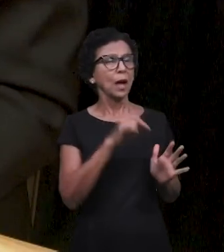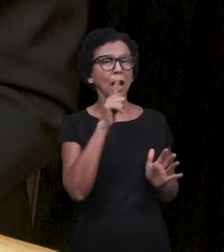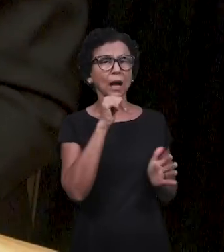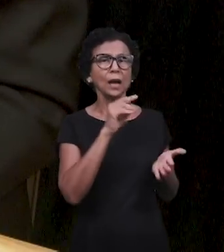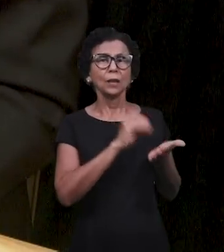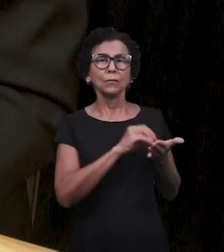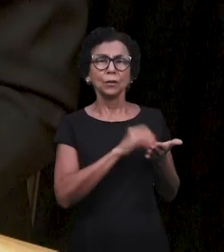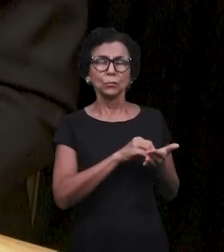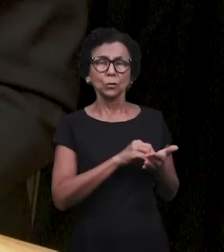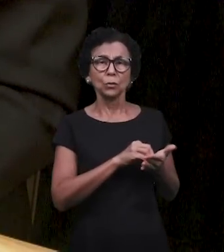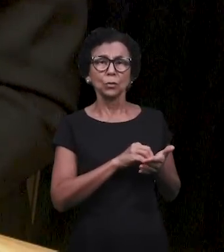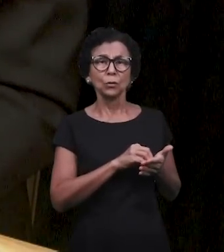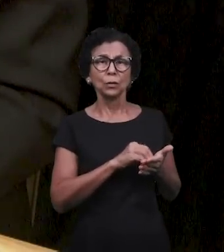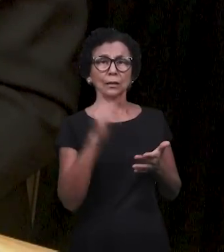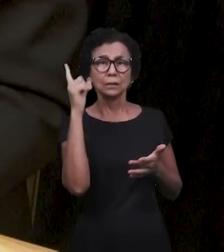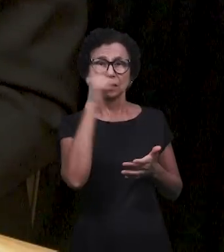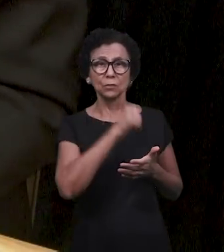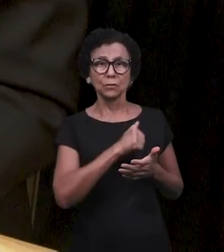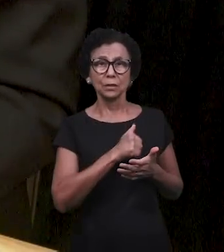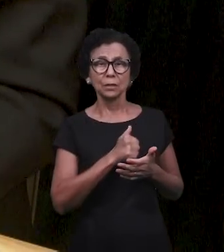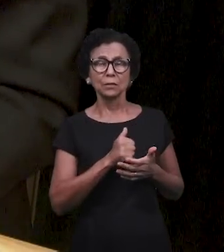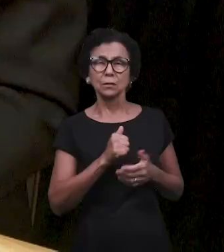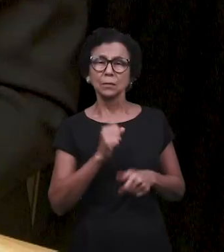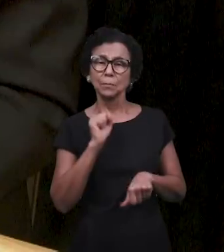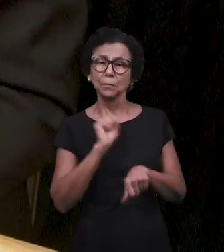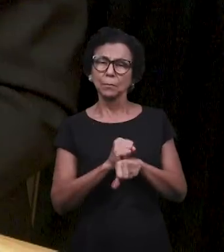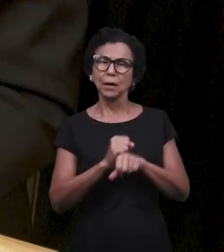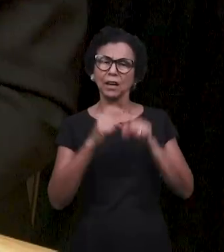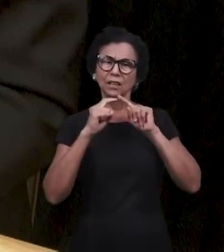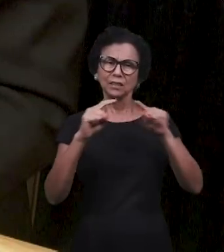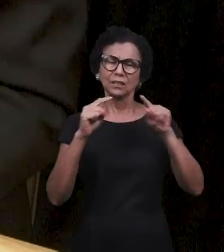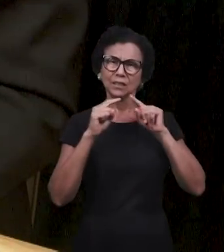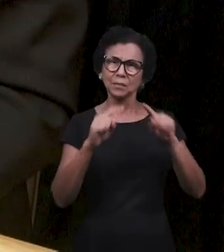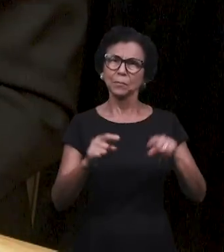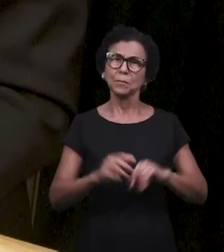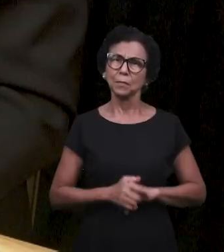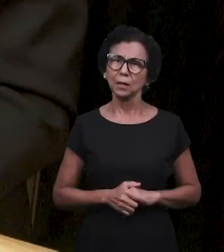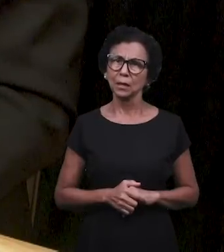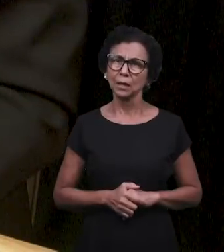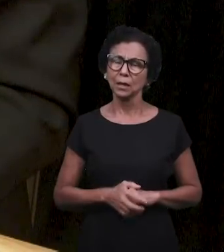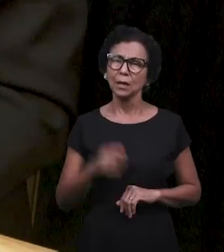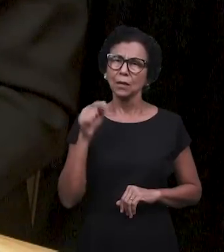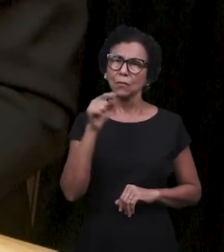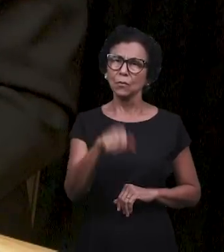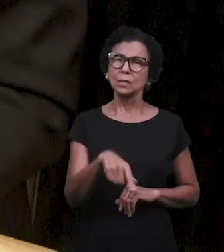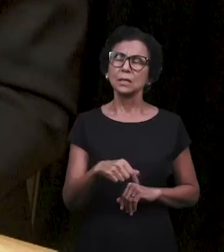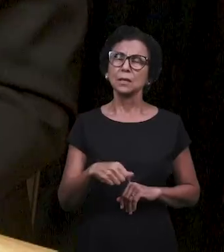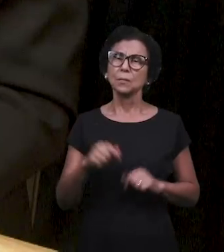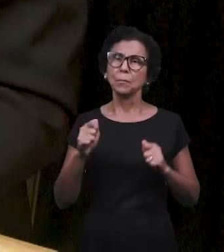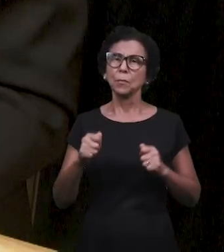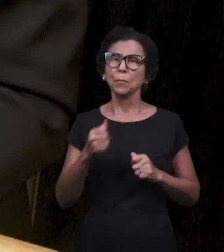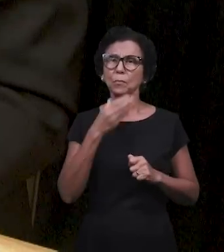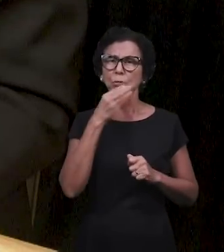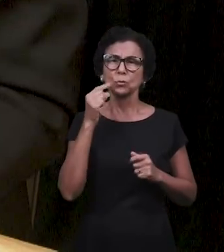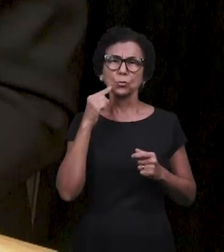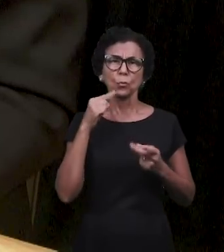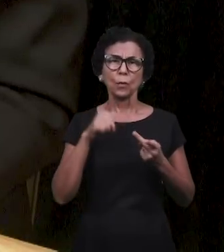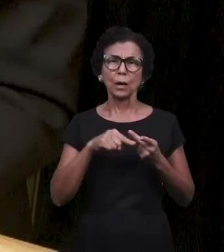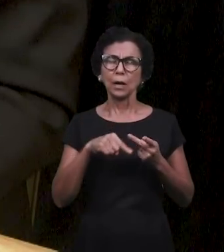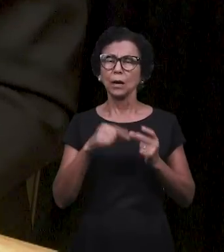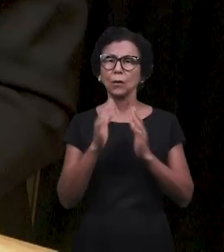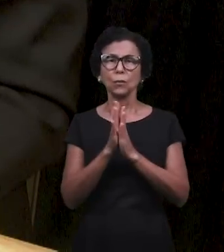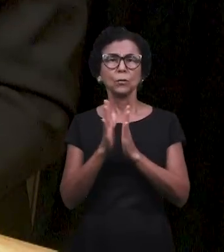Mas para de murmurar. Você tem todos os recursos da graça. Vai jejuar, vai orar, vai buscar o